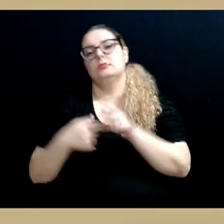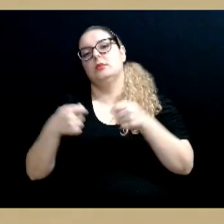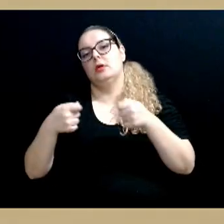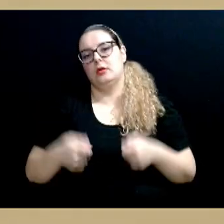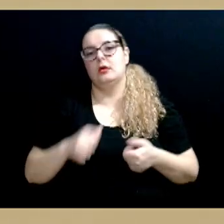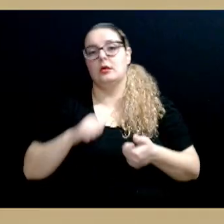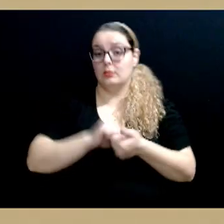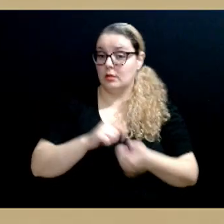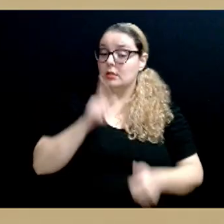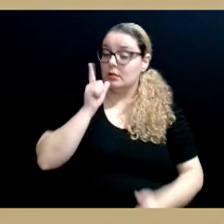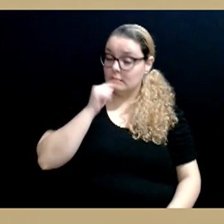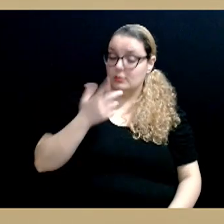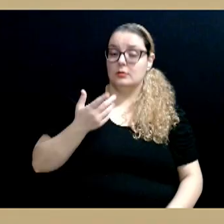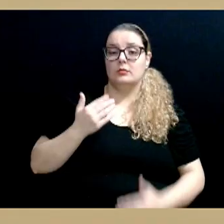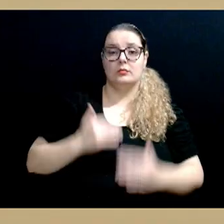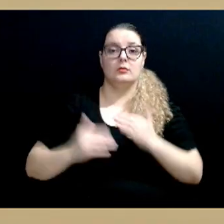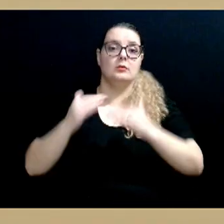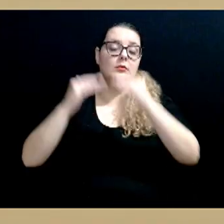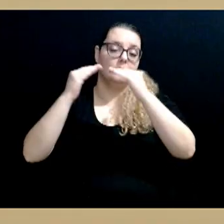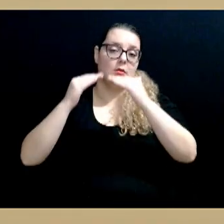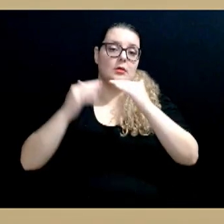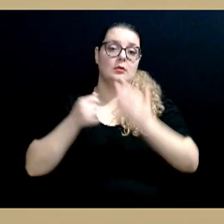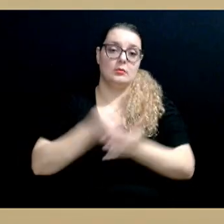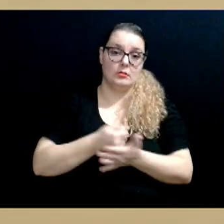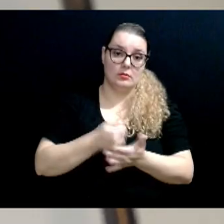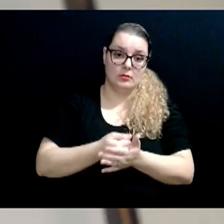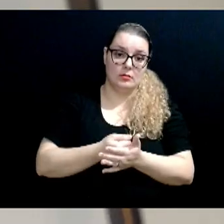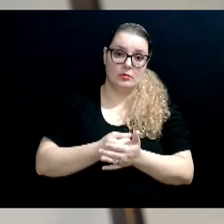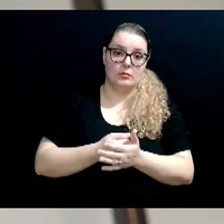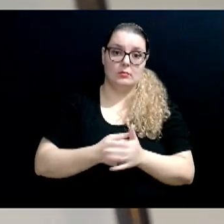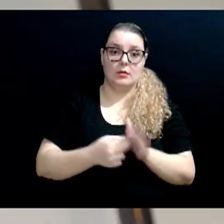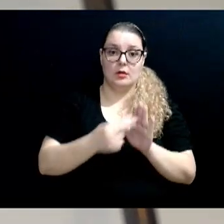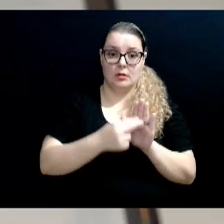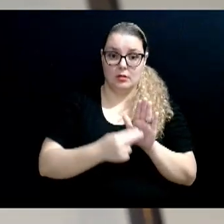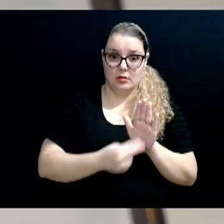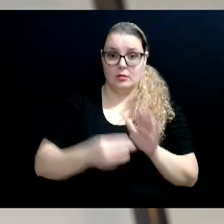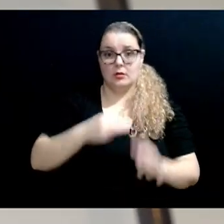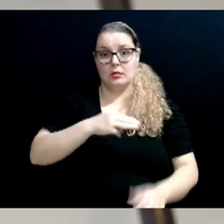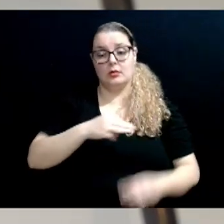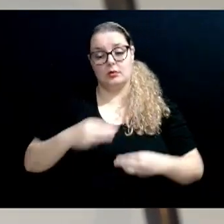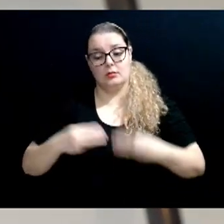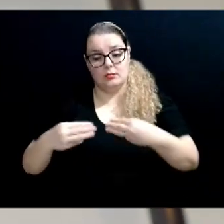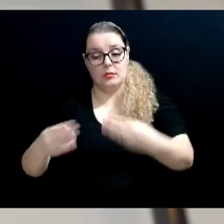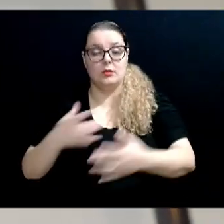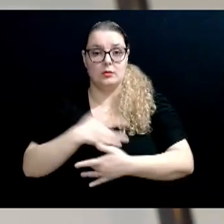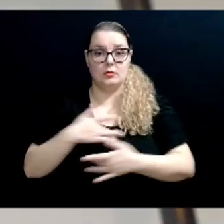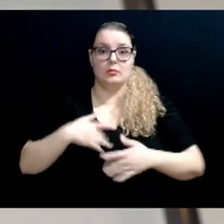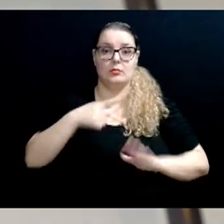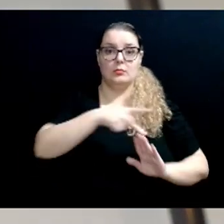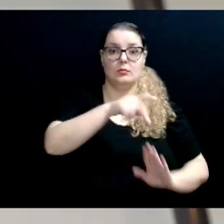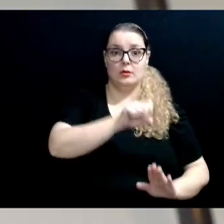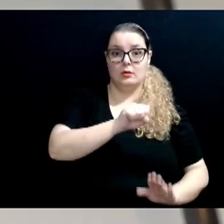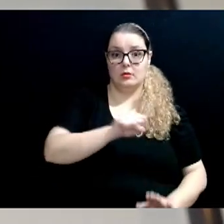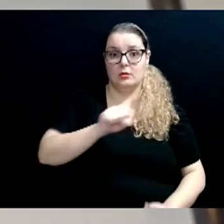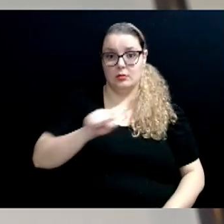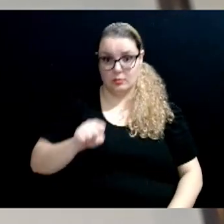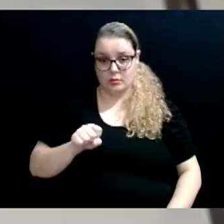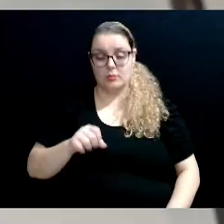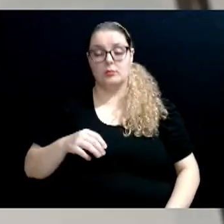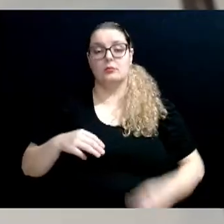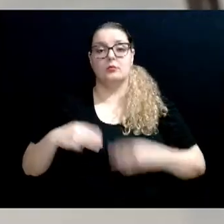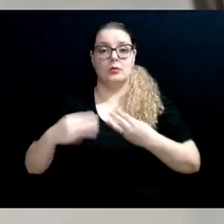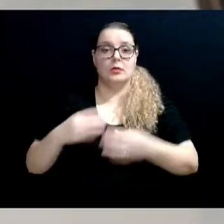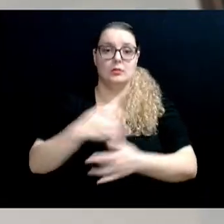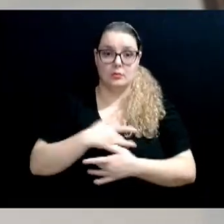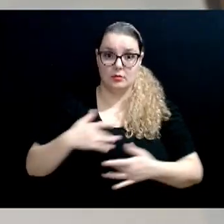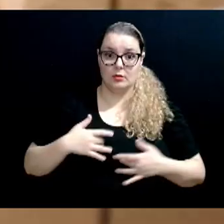supera o exigido pela norma, que é do Ministério da Saúde, a portaria 888 do Ministério da Saúde. O padrão de qualidade,